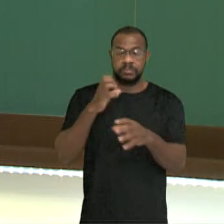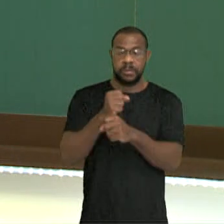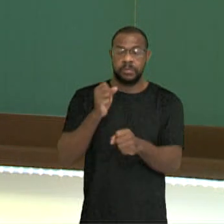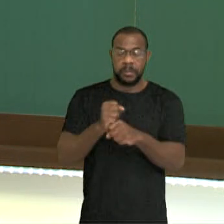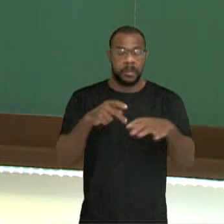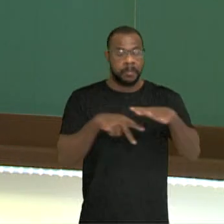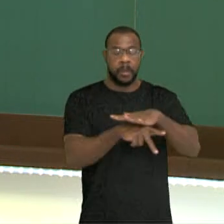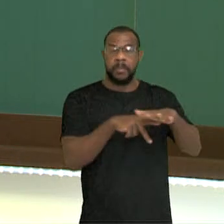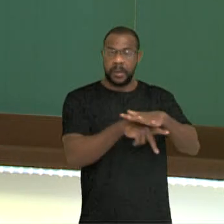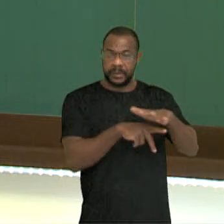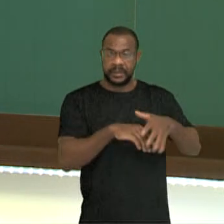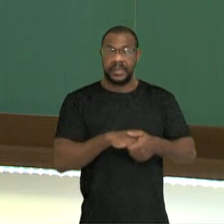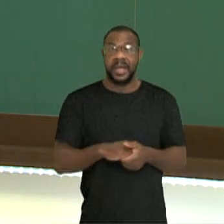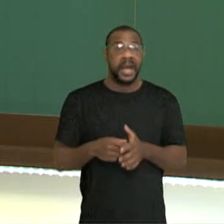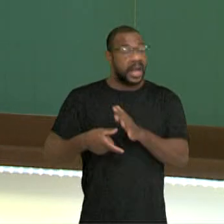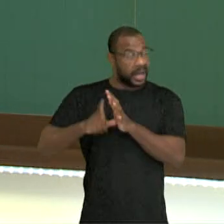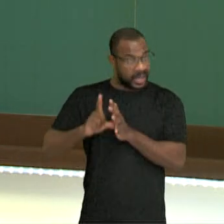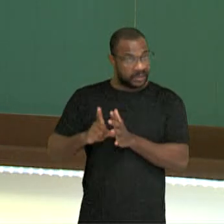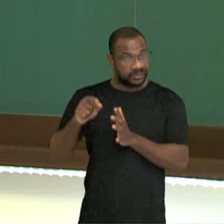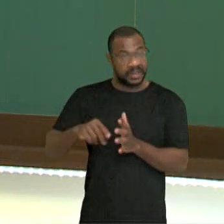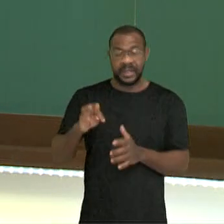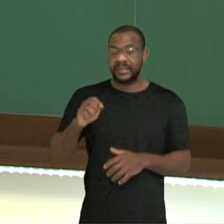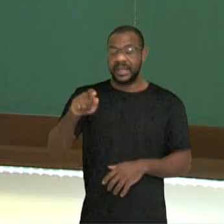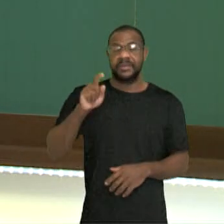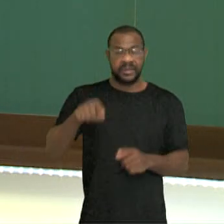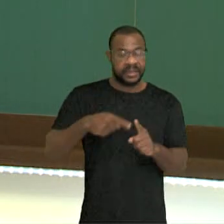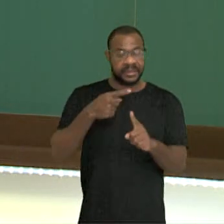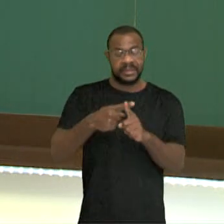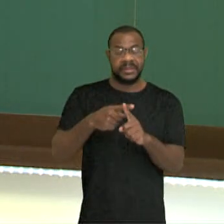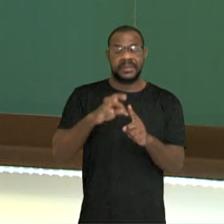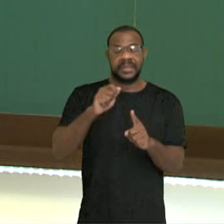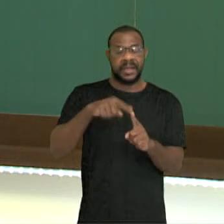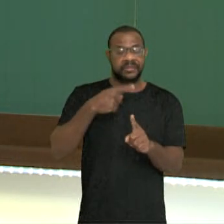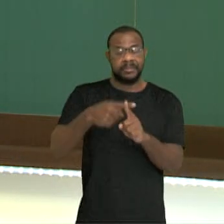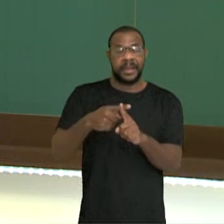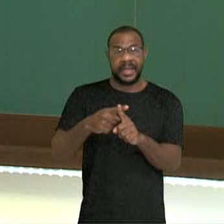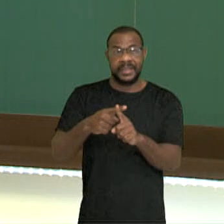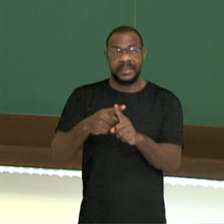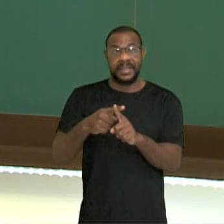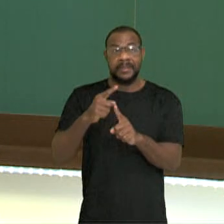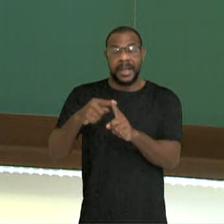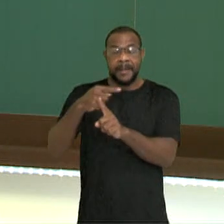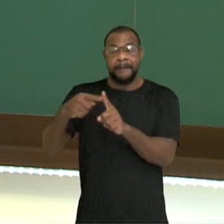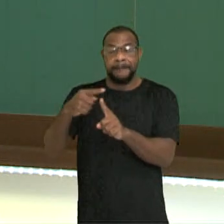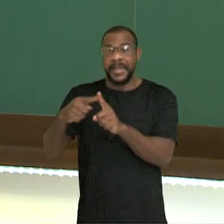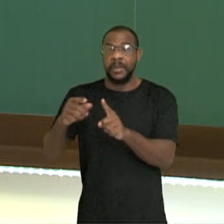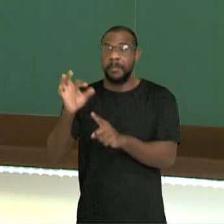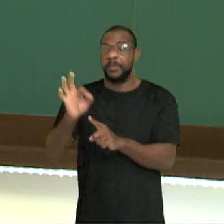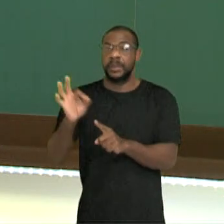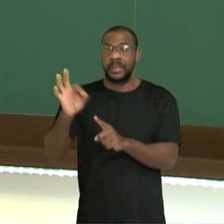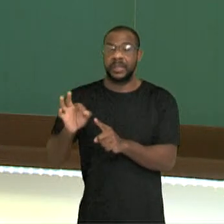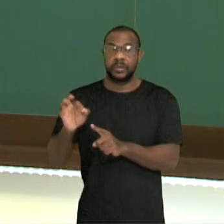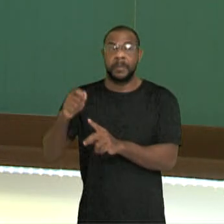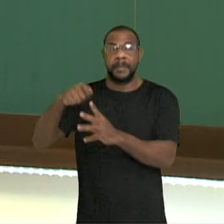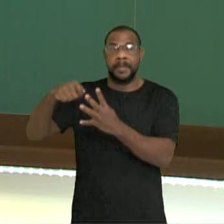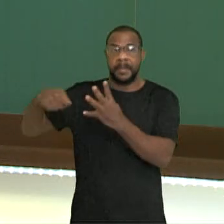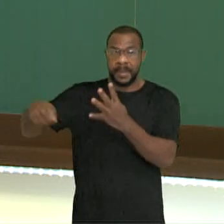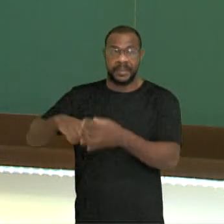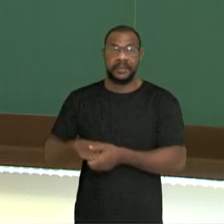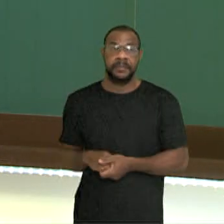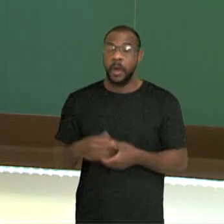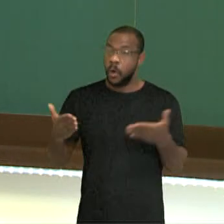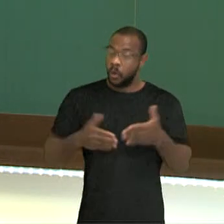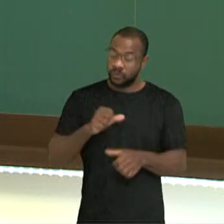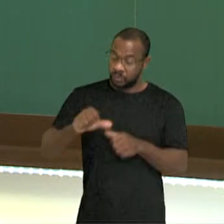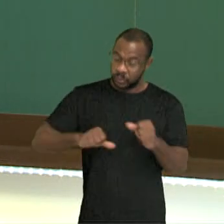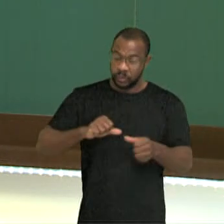poupança. Antigamente era a taxa Selic mais 0,5% ao mês. Hoje em dia mudou. Se